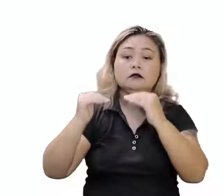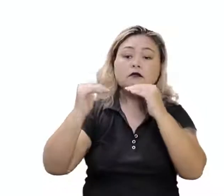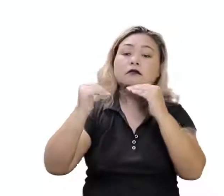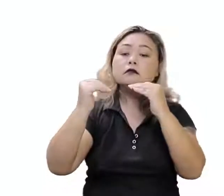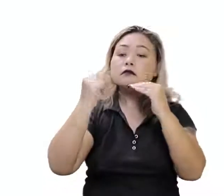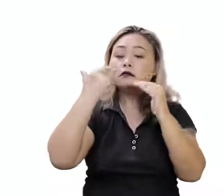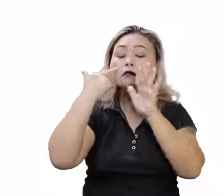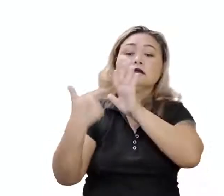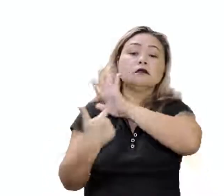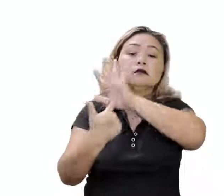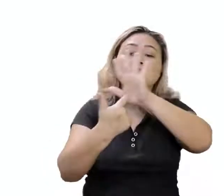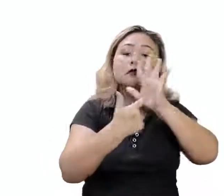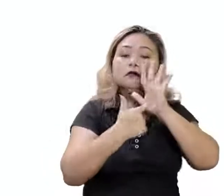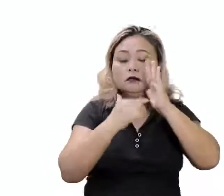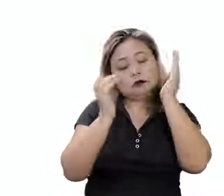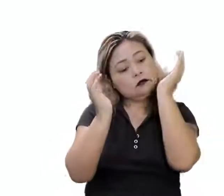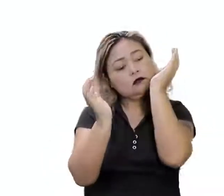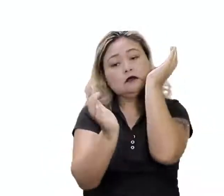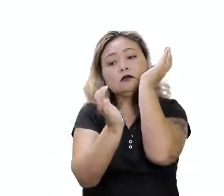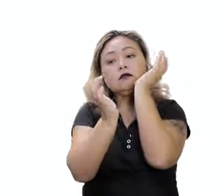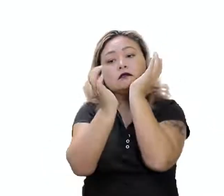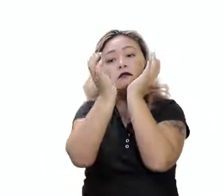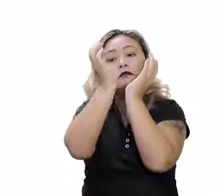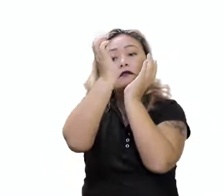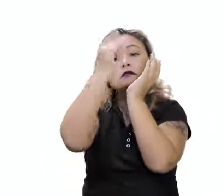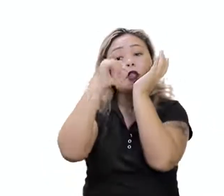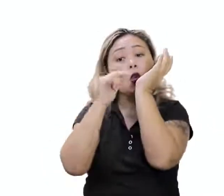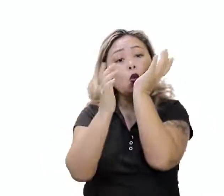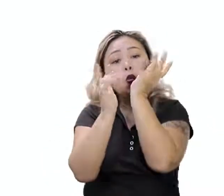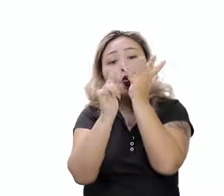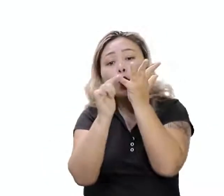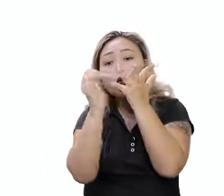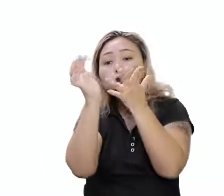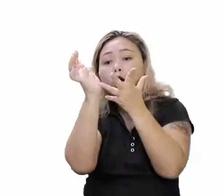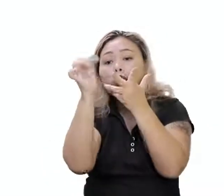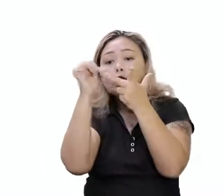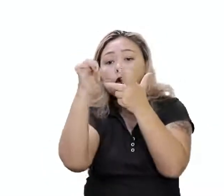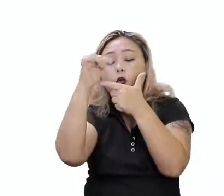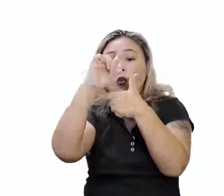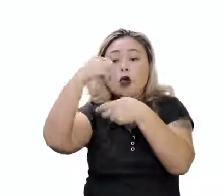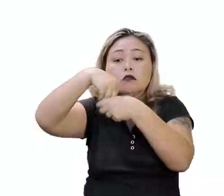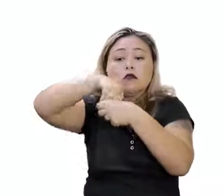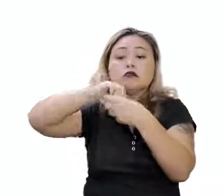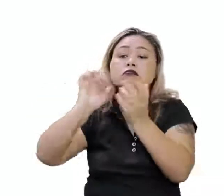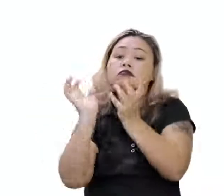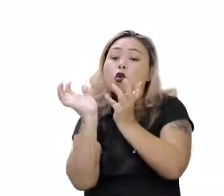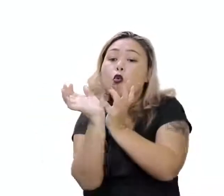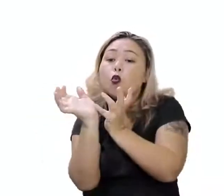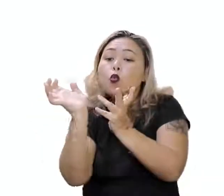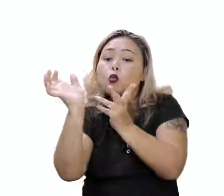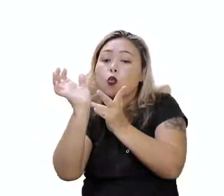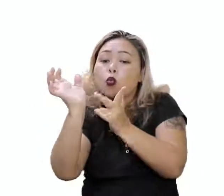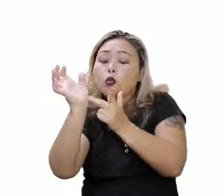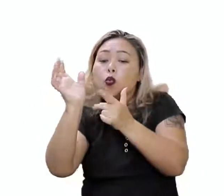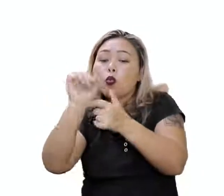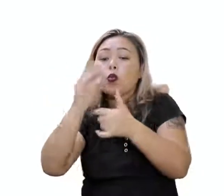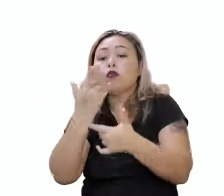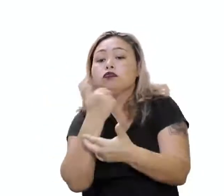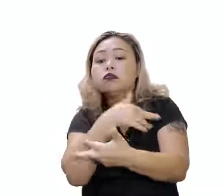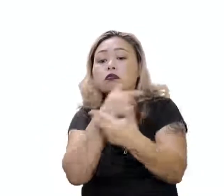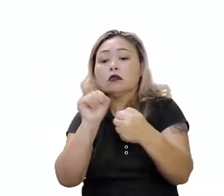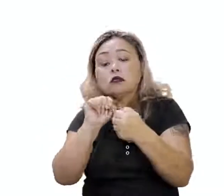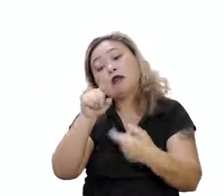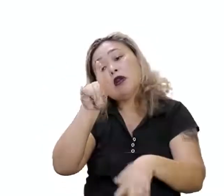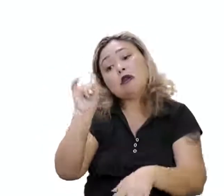forma de a gente representar esses níveis tróficos e os animais inseridos, né, em cada um deles, sendo herbívoros ou